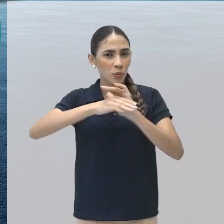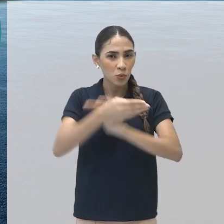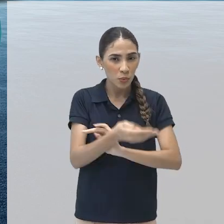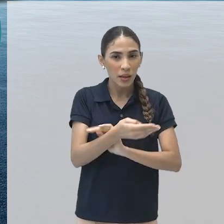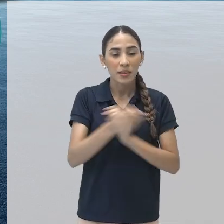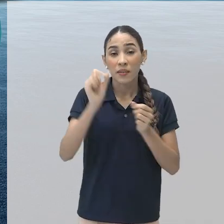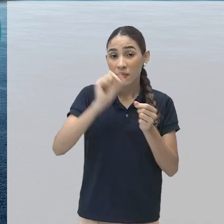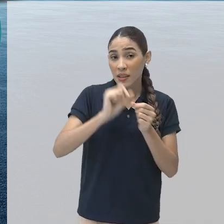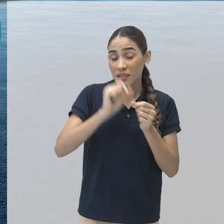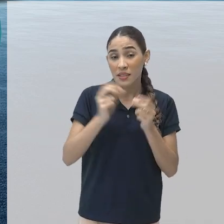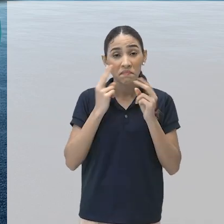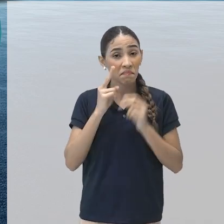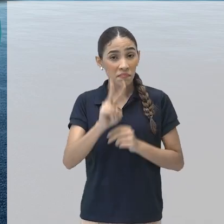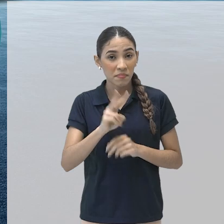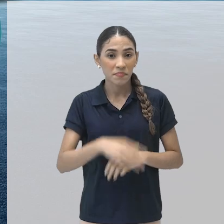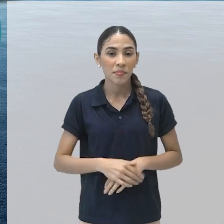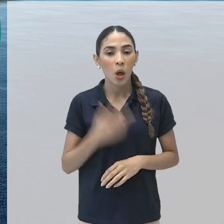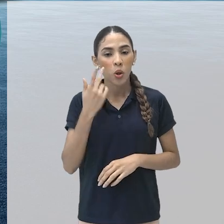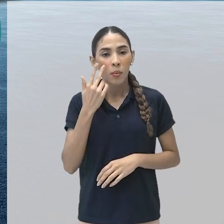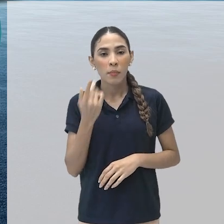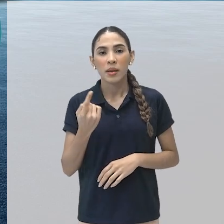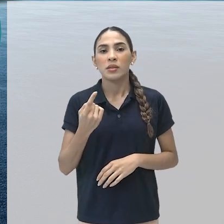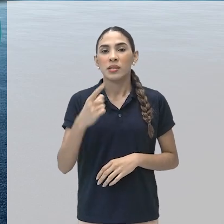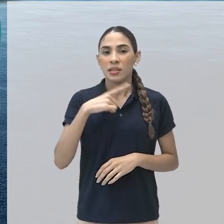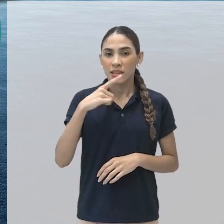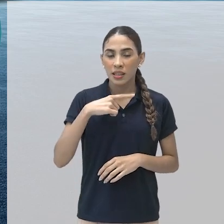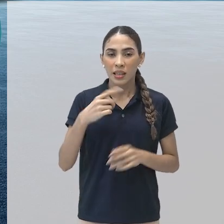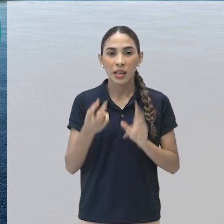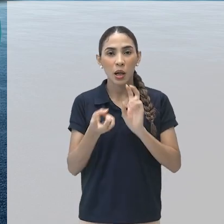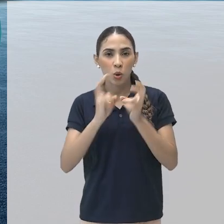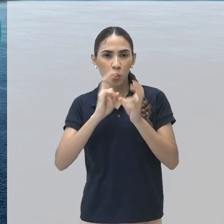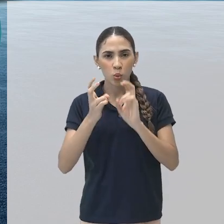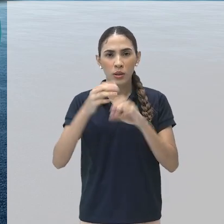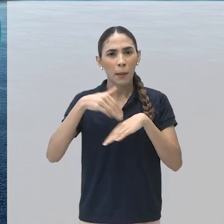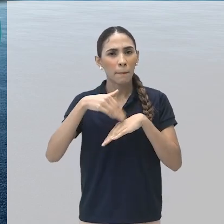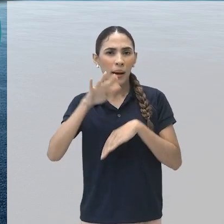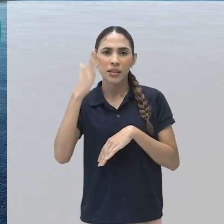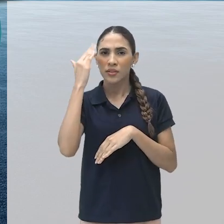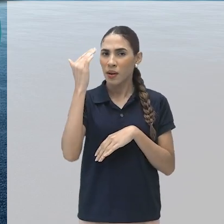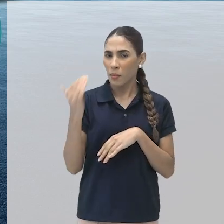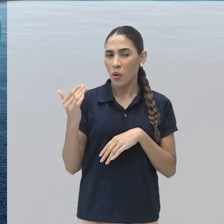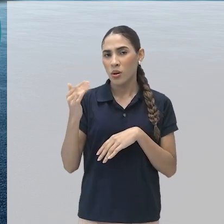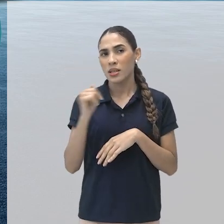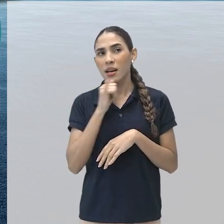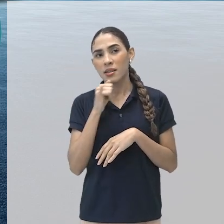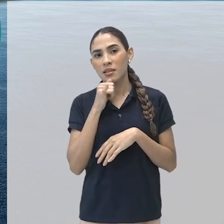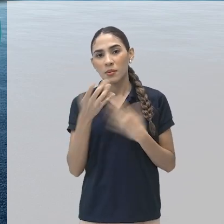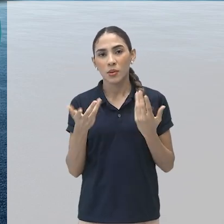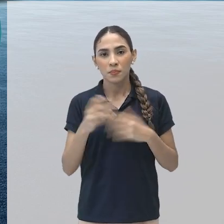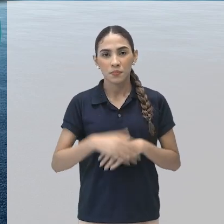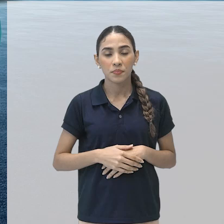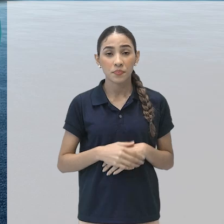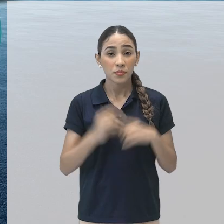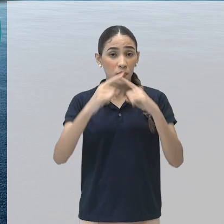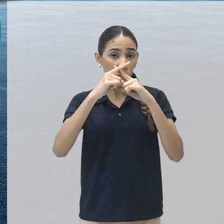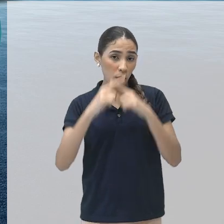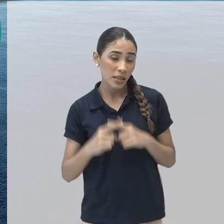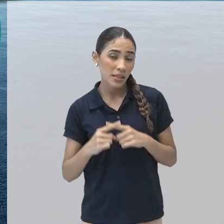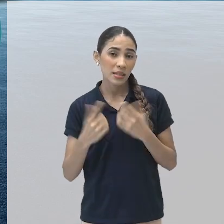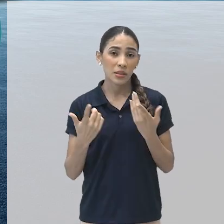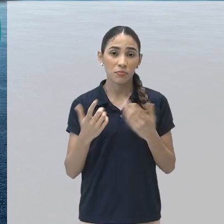acostumada a ver? Normalmente a gente tem lutas que são mais vistas, né? Tanto na questão da